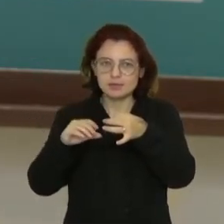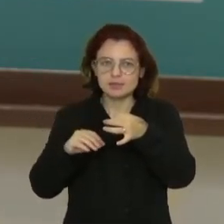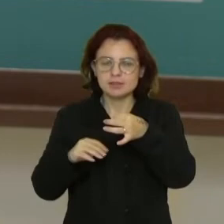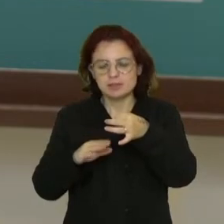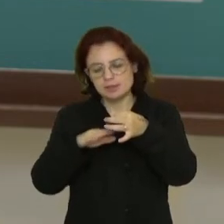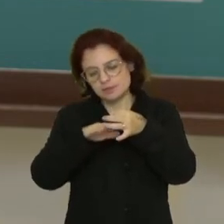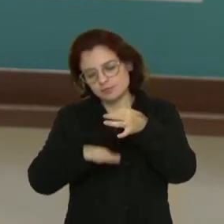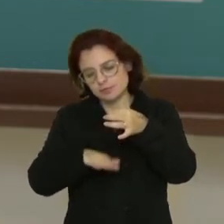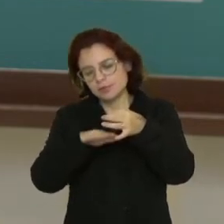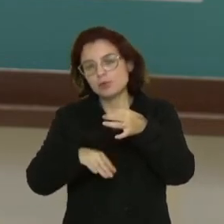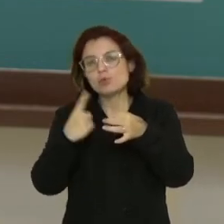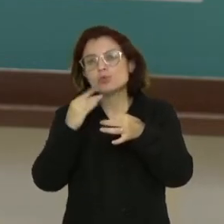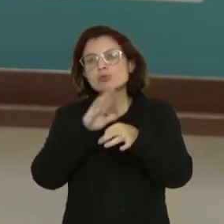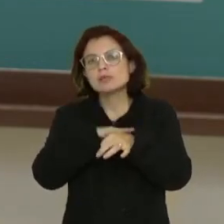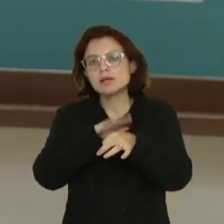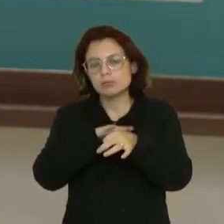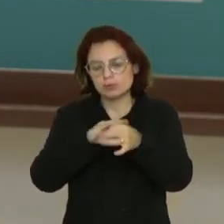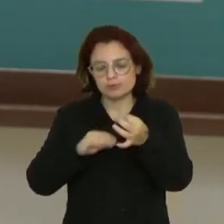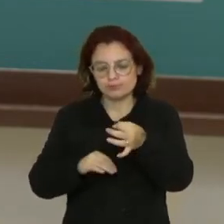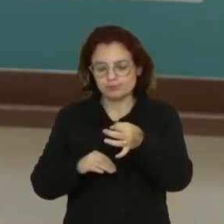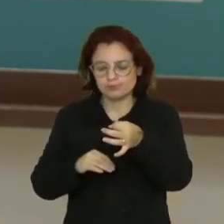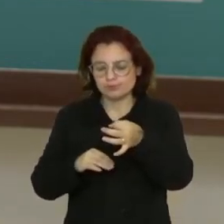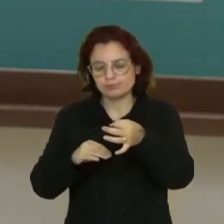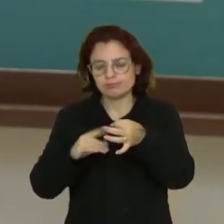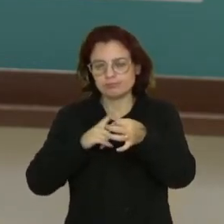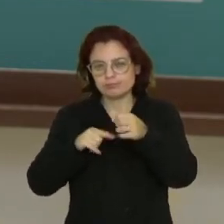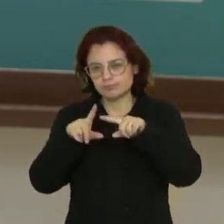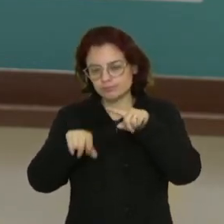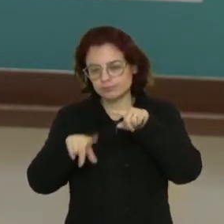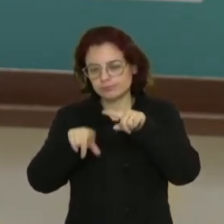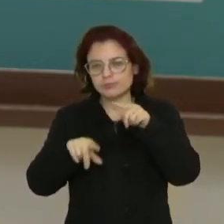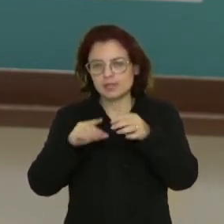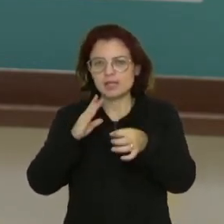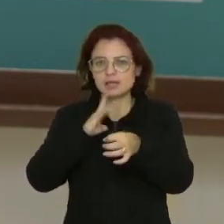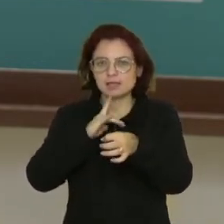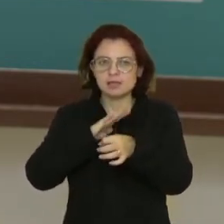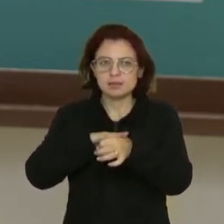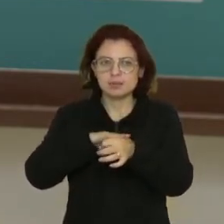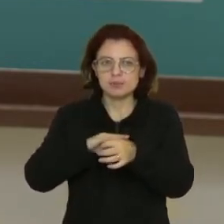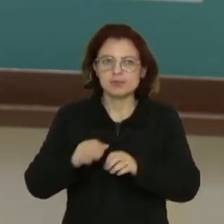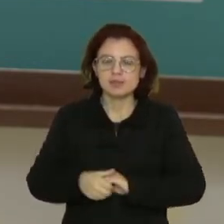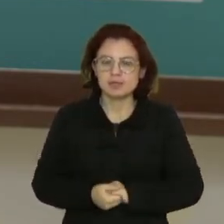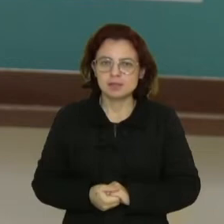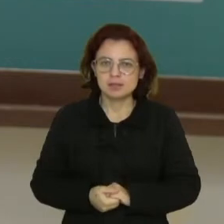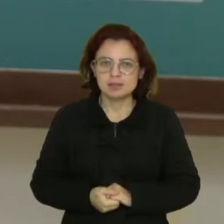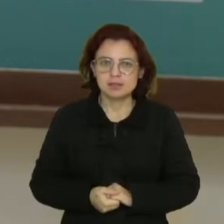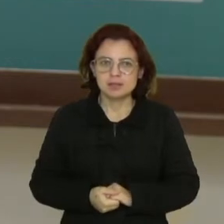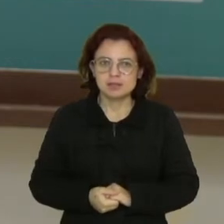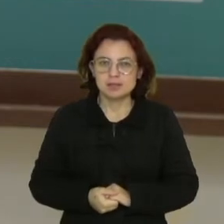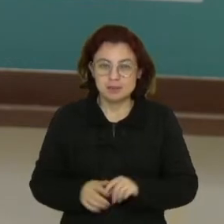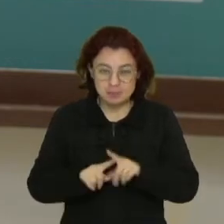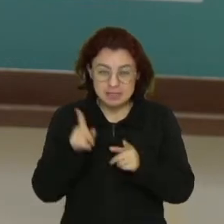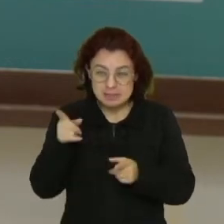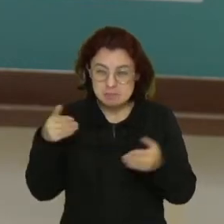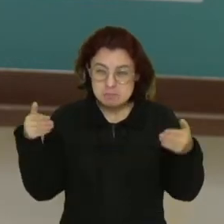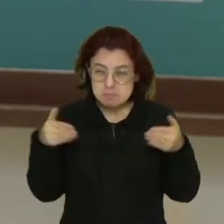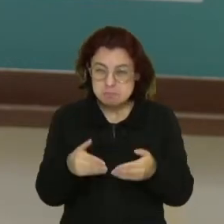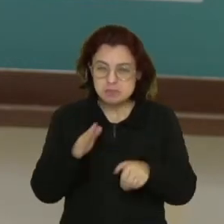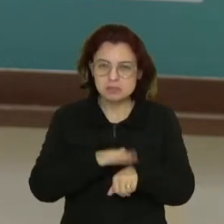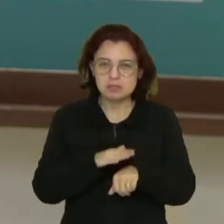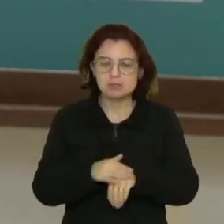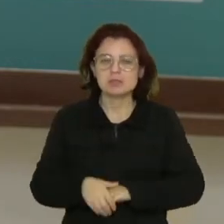areia passando Vai determinar o intervalo de tempo ali mas é bom para medir tempo